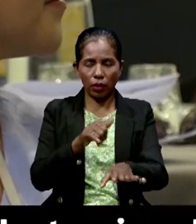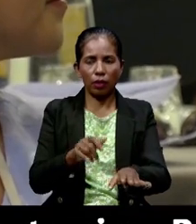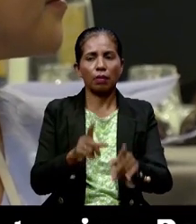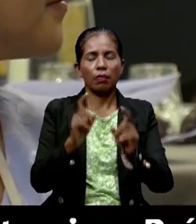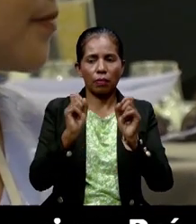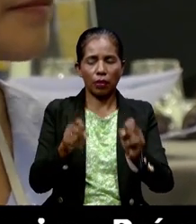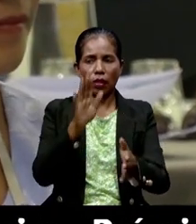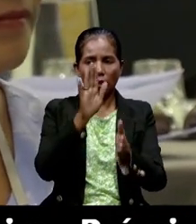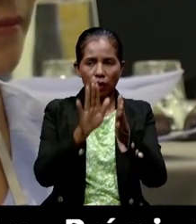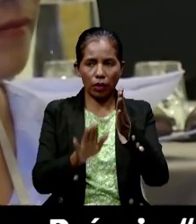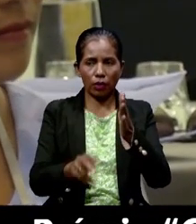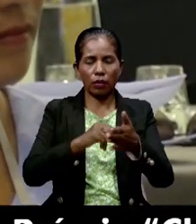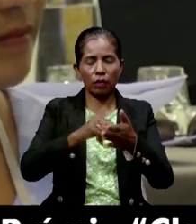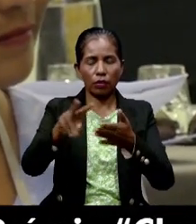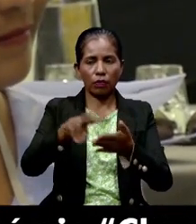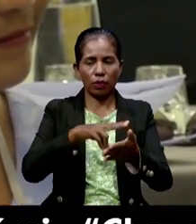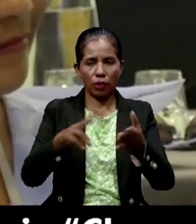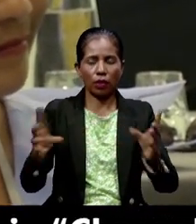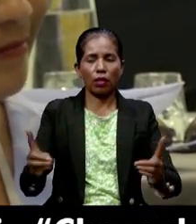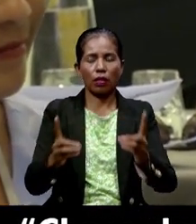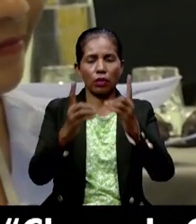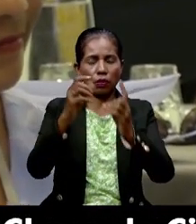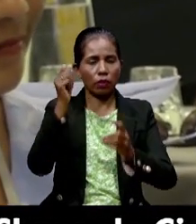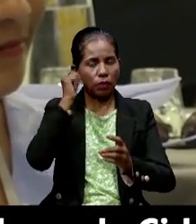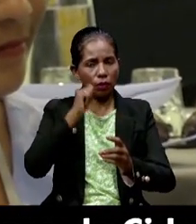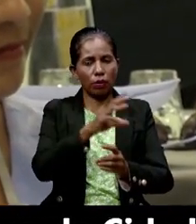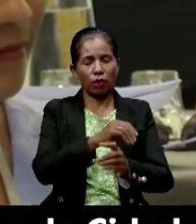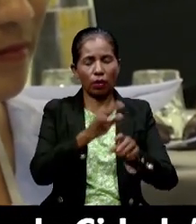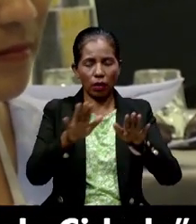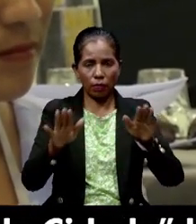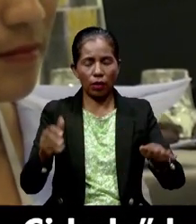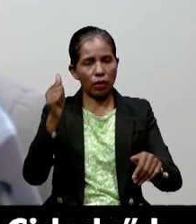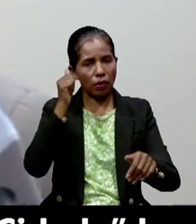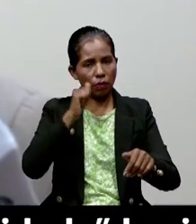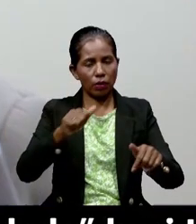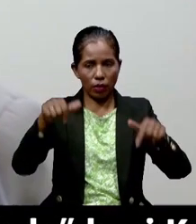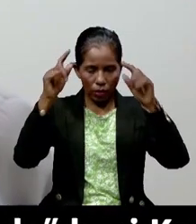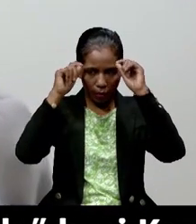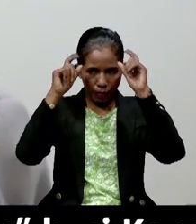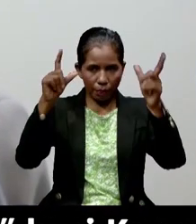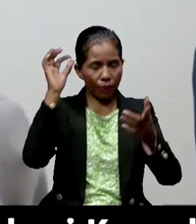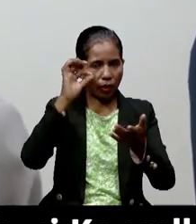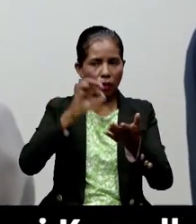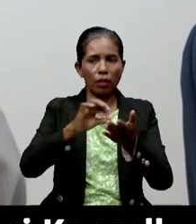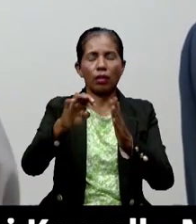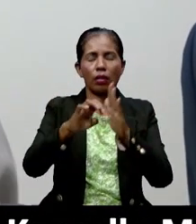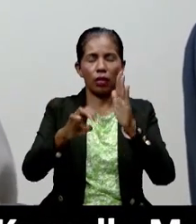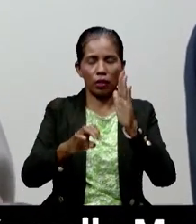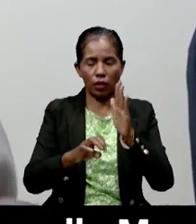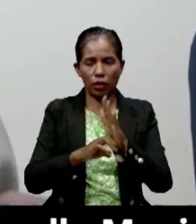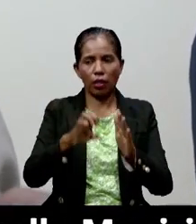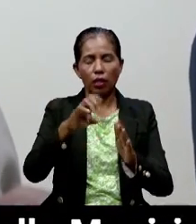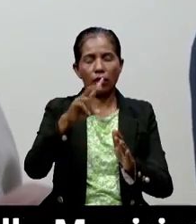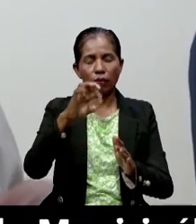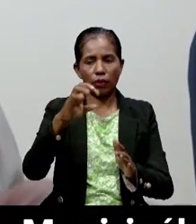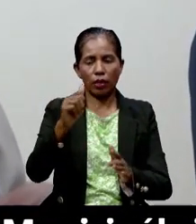bele minimiza numero violencia hasoru feto no labari feto iha Timor-Leste. Secretaria Estado Igualdade Elvira